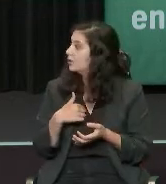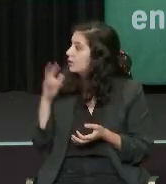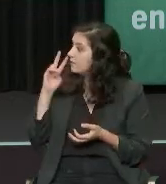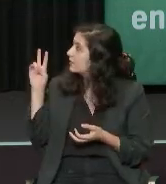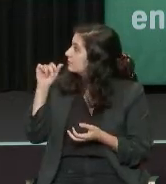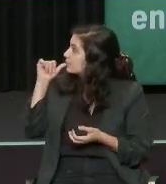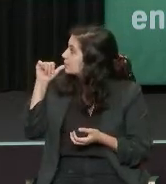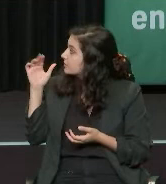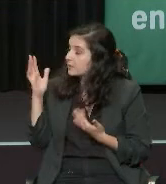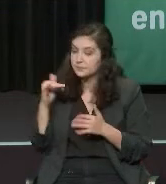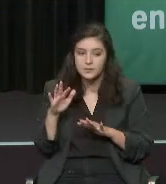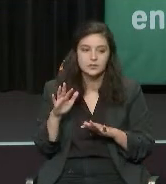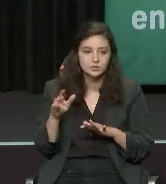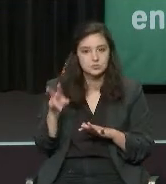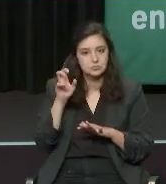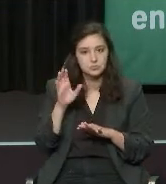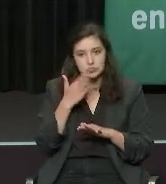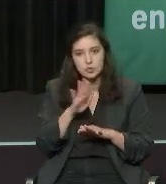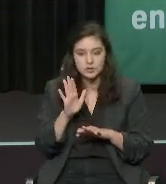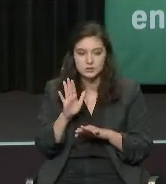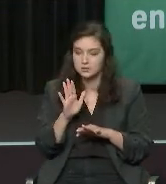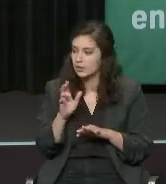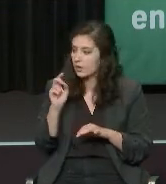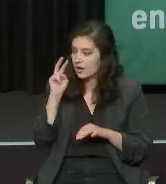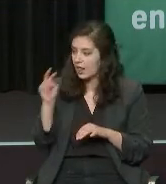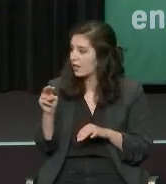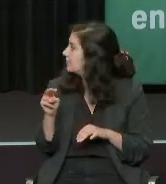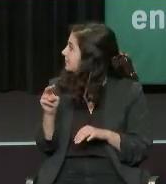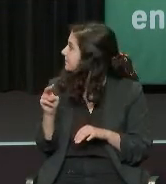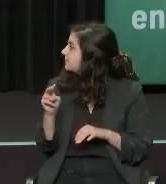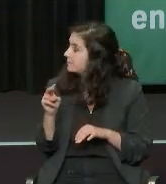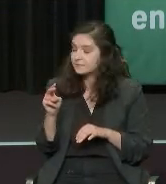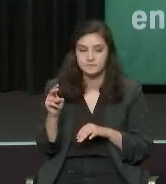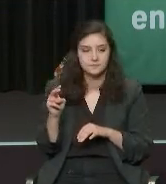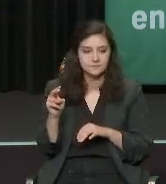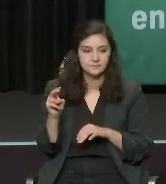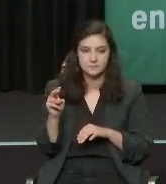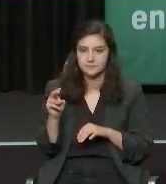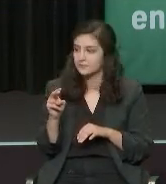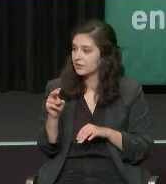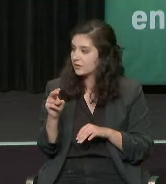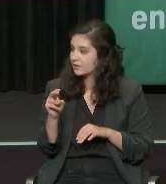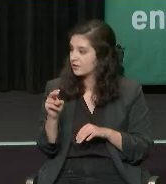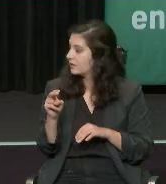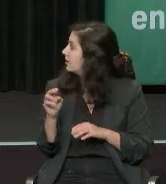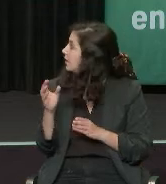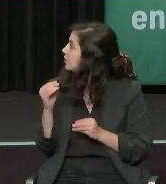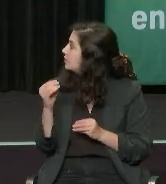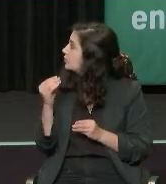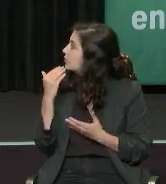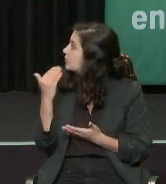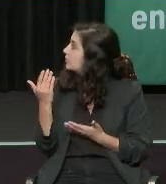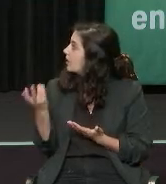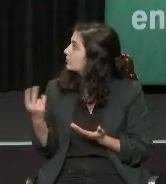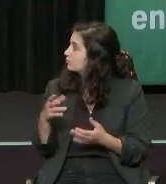ver, mas estamos-te a ouvir já. Ok, já te estamos a ver. Prazer, muito obrigada por te ligares a